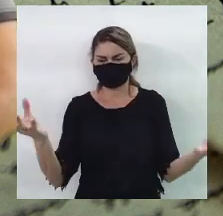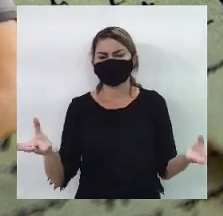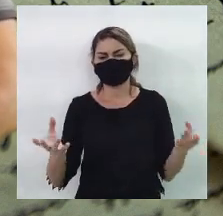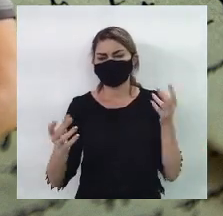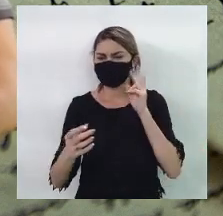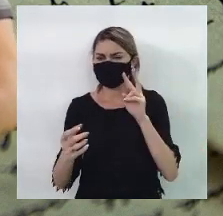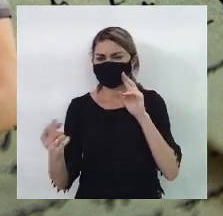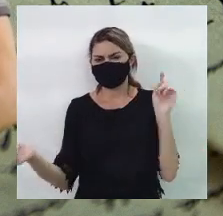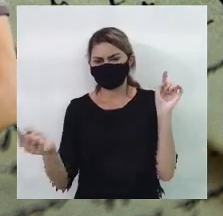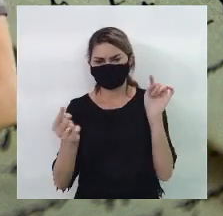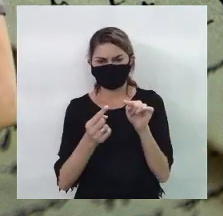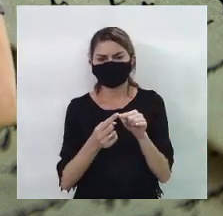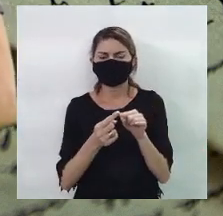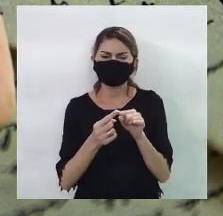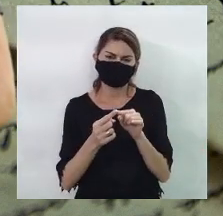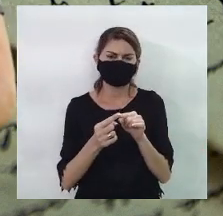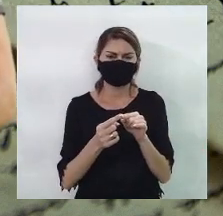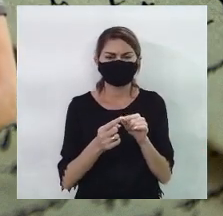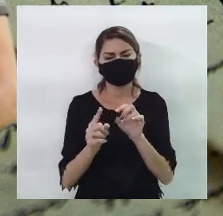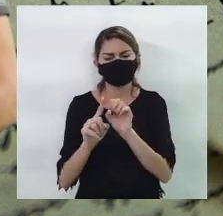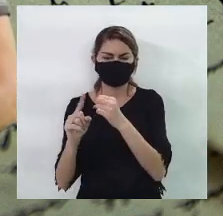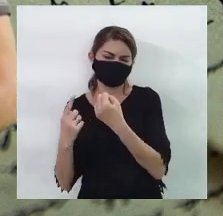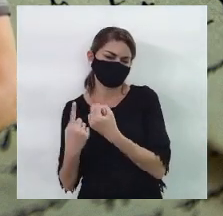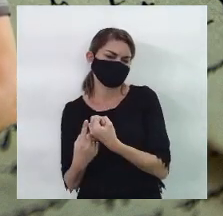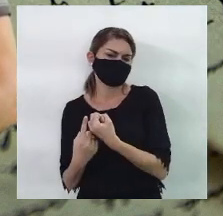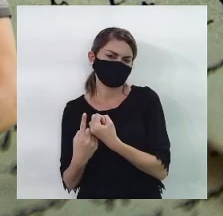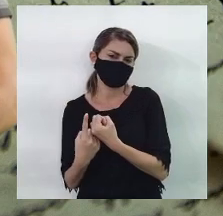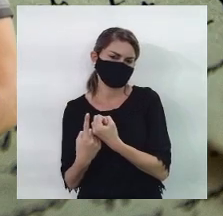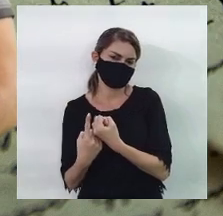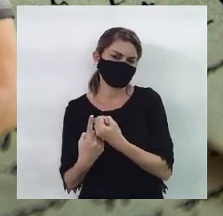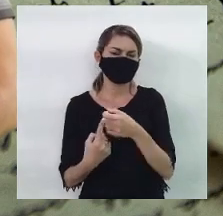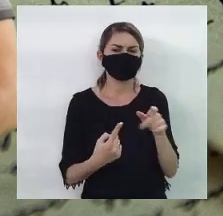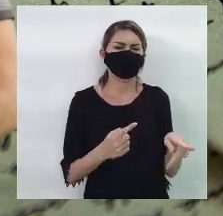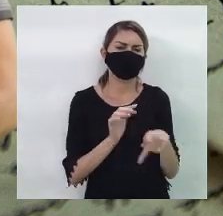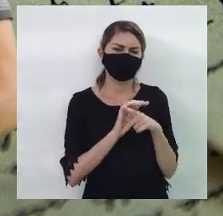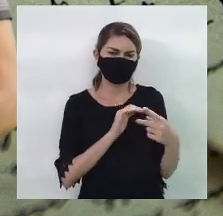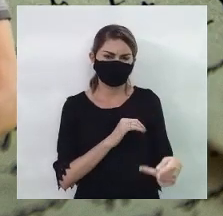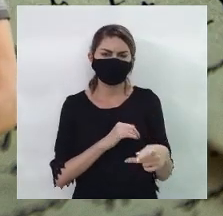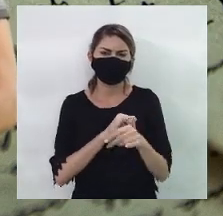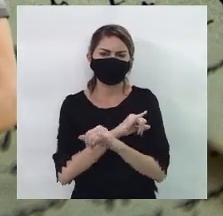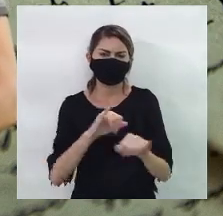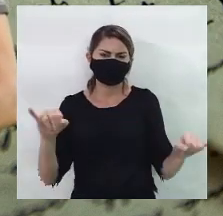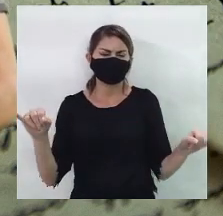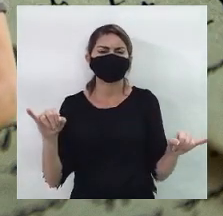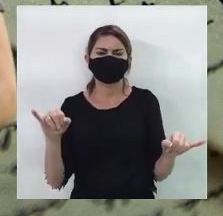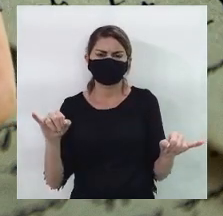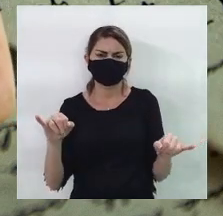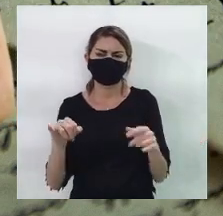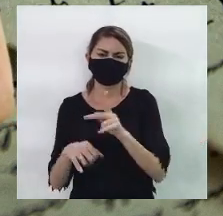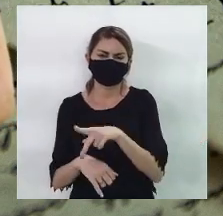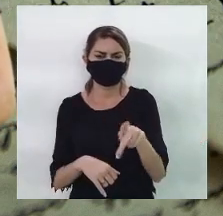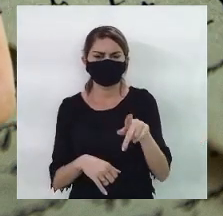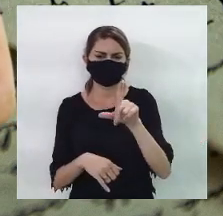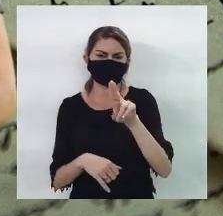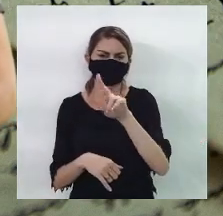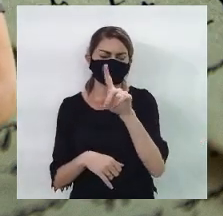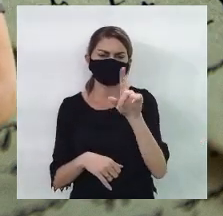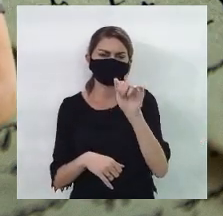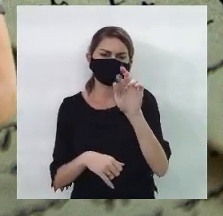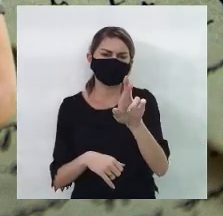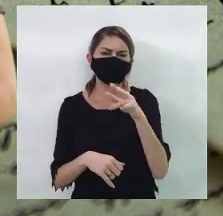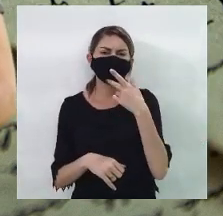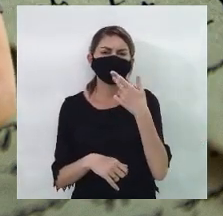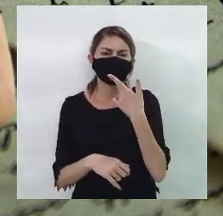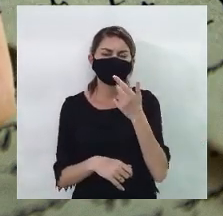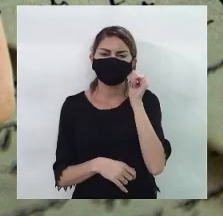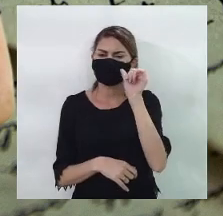dessa relação entre o social e a própria denúncia. No caso, a professora Luzilar, lembrar que fala a